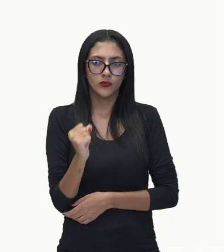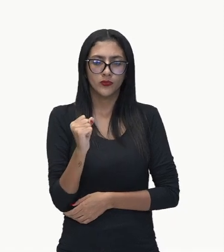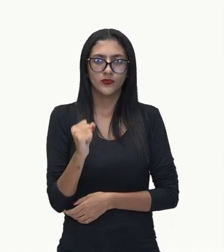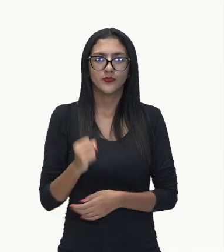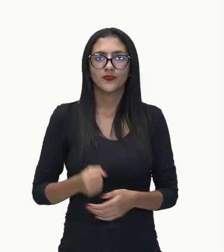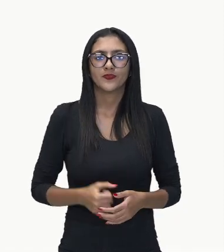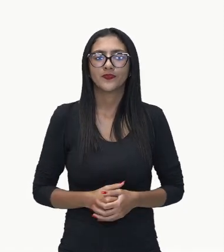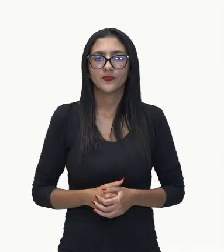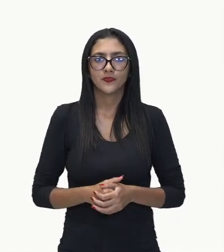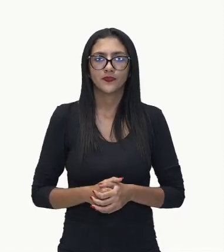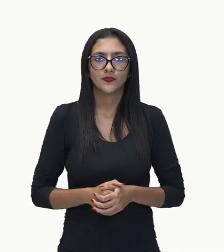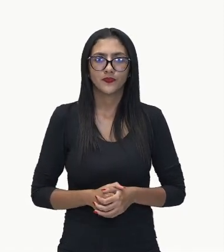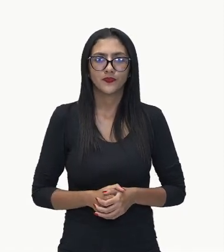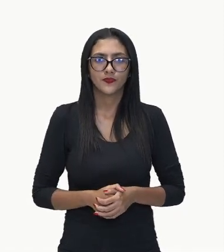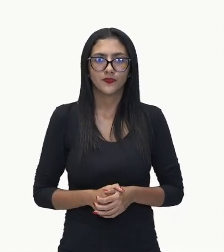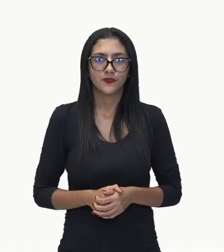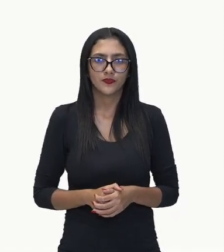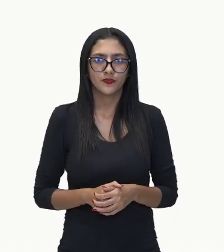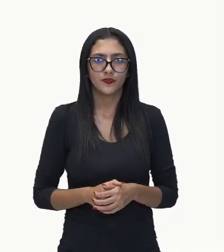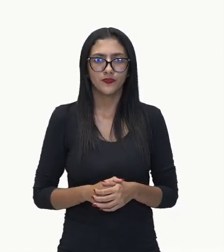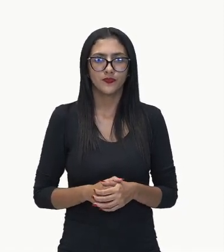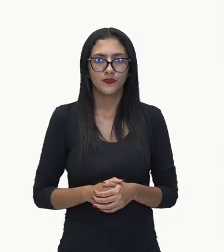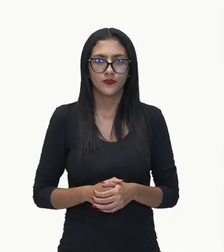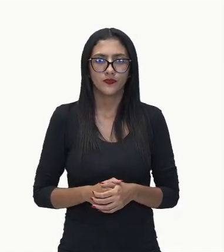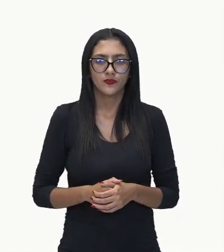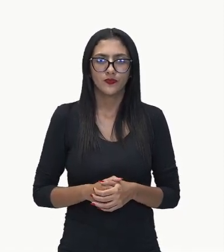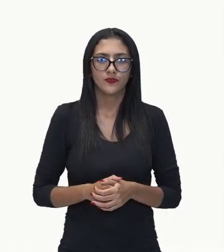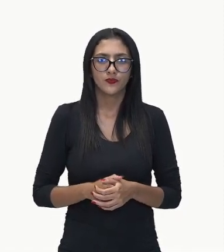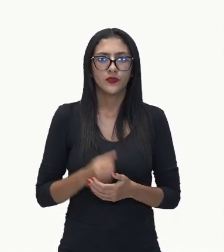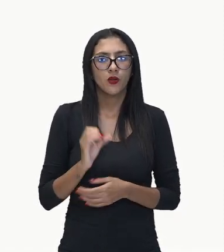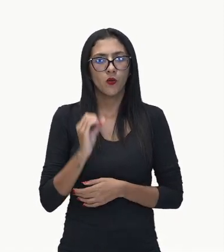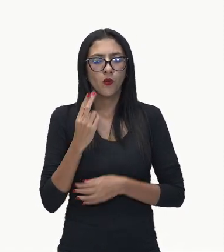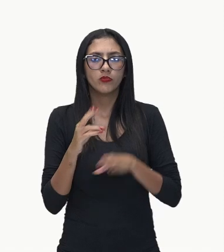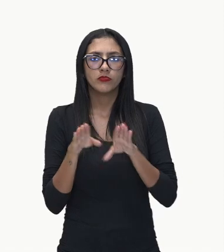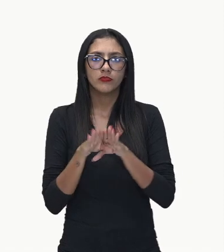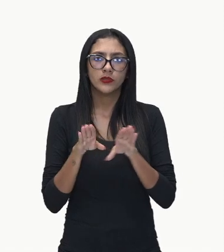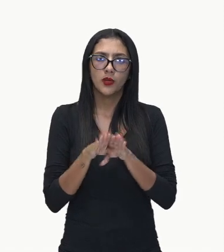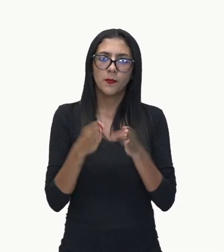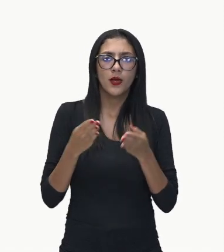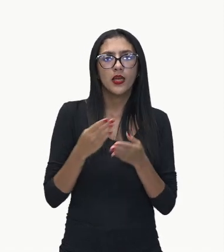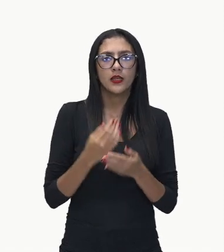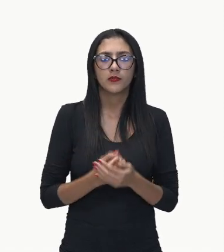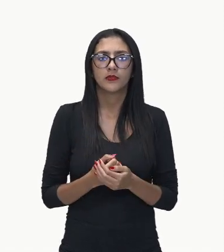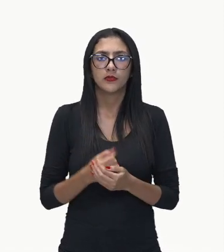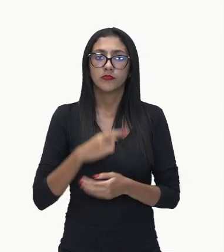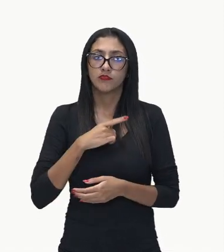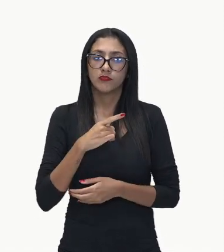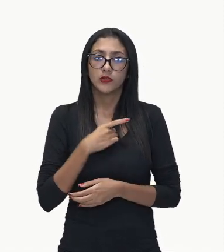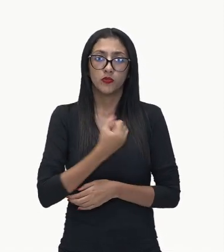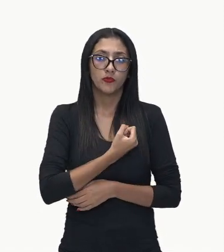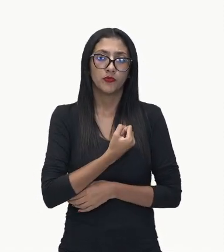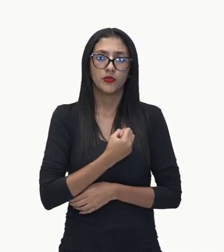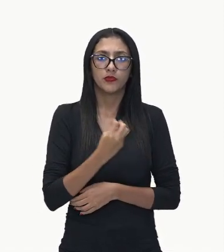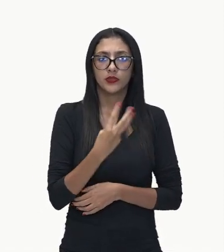31,98, ou fazendo aqui o sistema de arredondamento, eu posso chegar também ao valor de